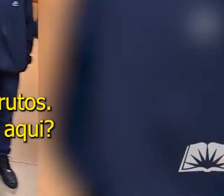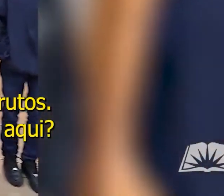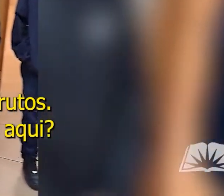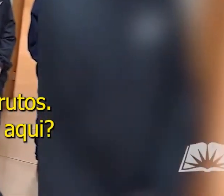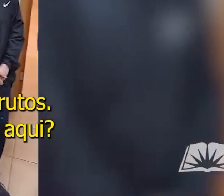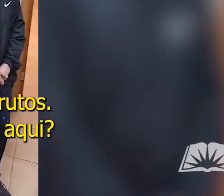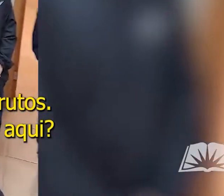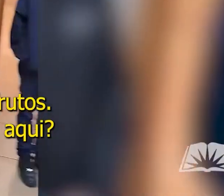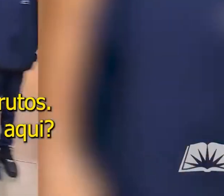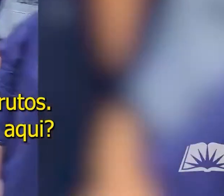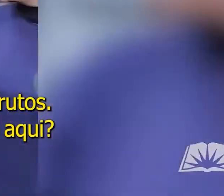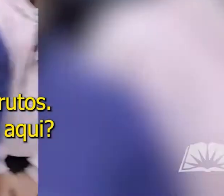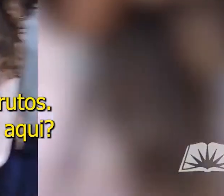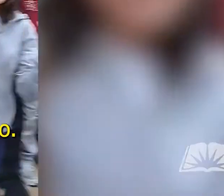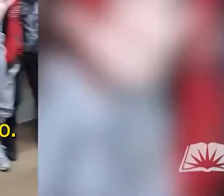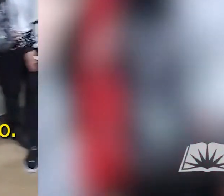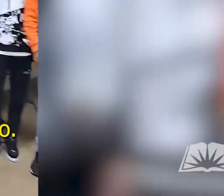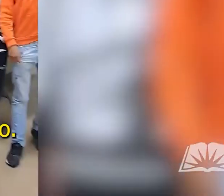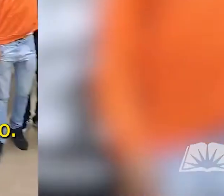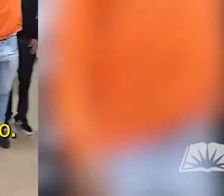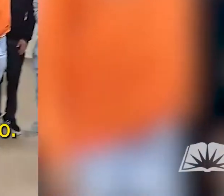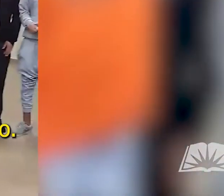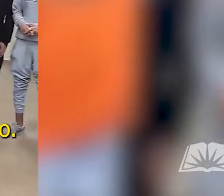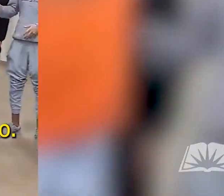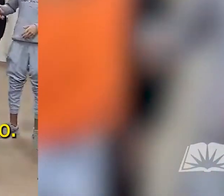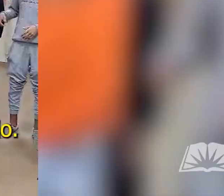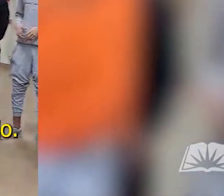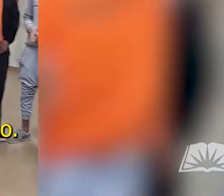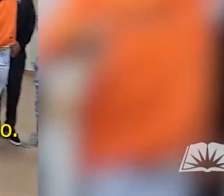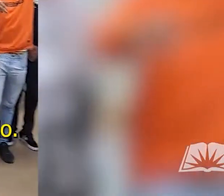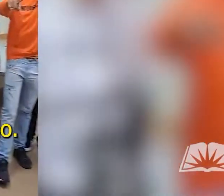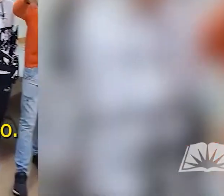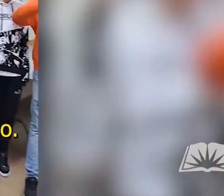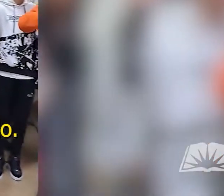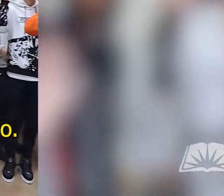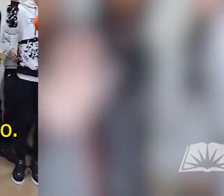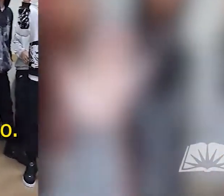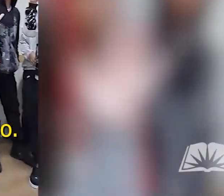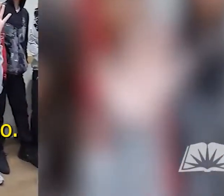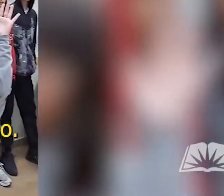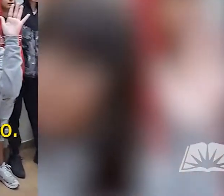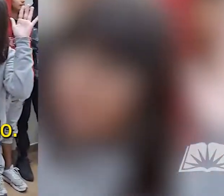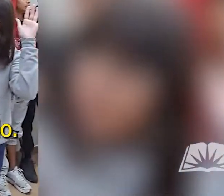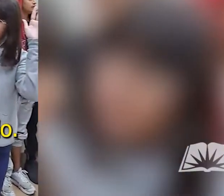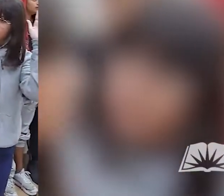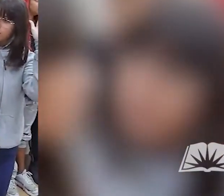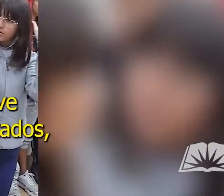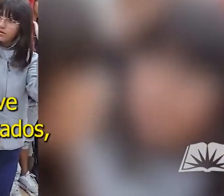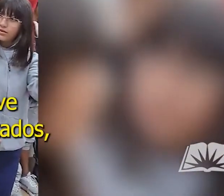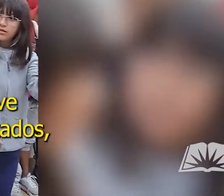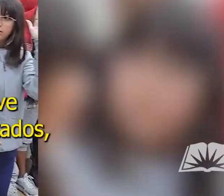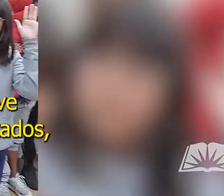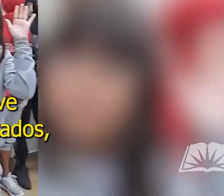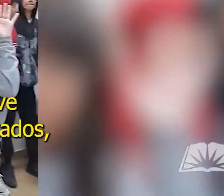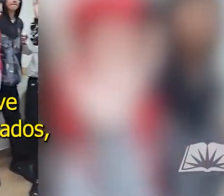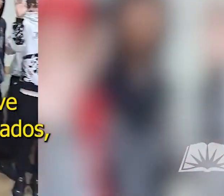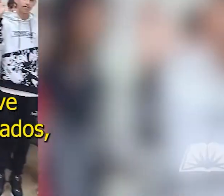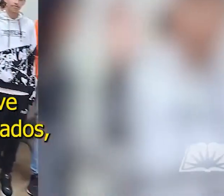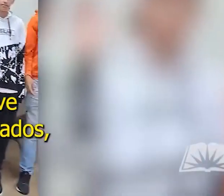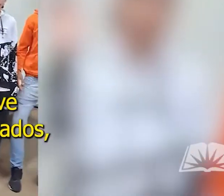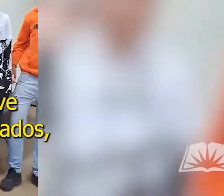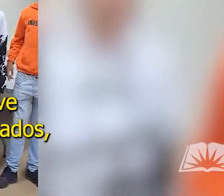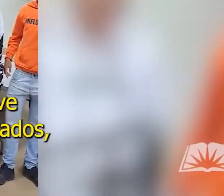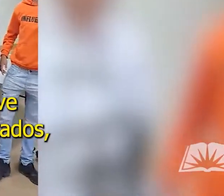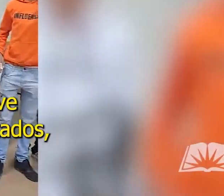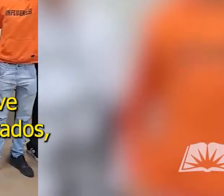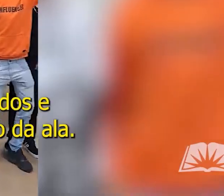já foi batizado aqui? Só levantar a mão. De convite do Minuto Missionário. Então a gente teve esses